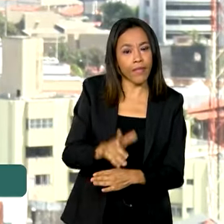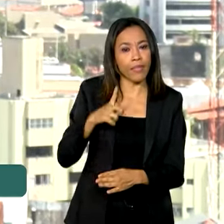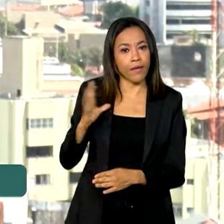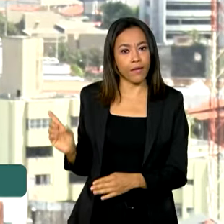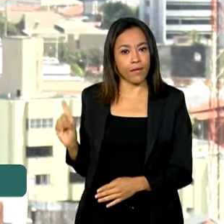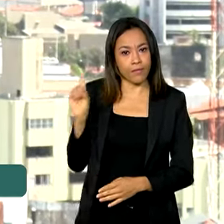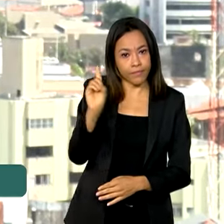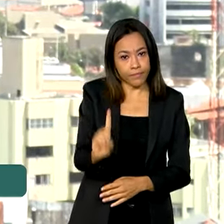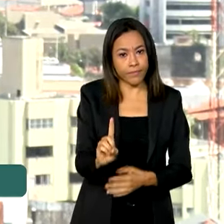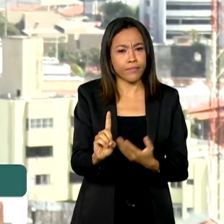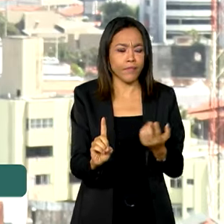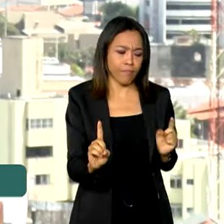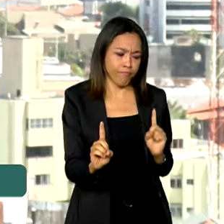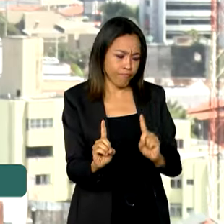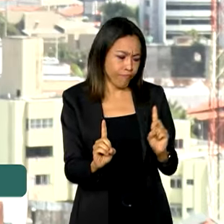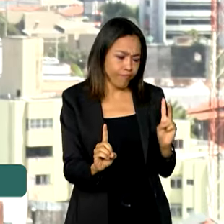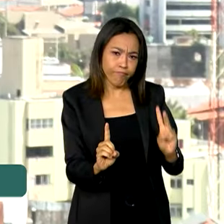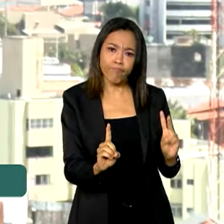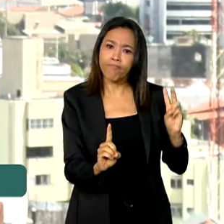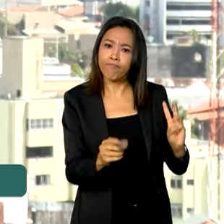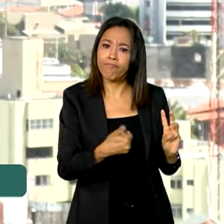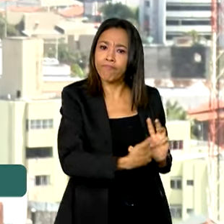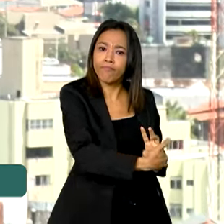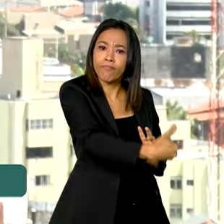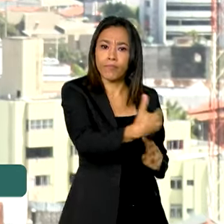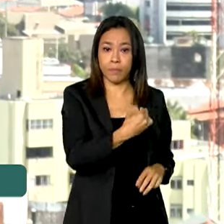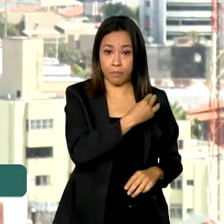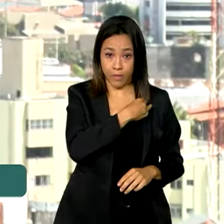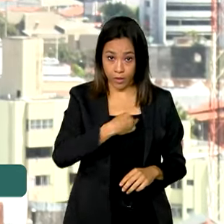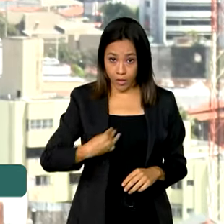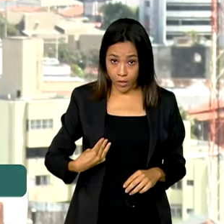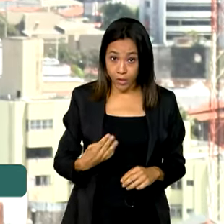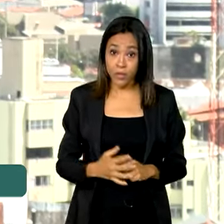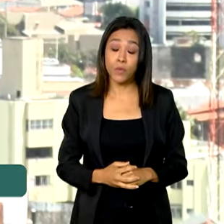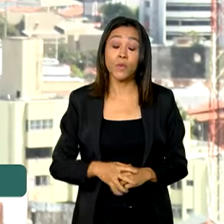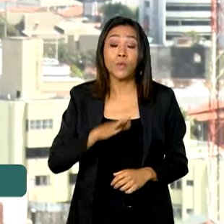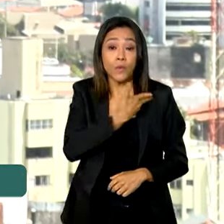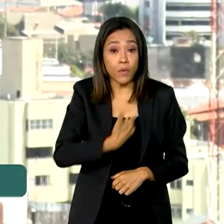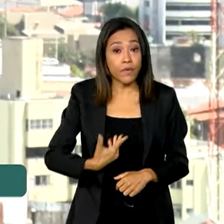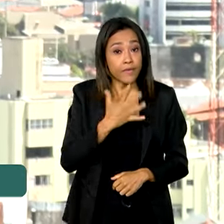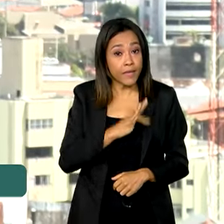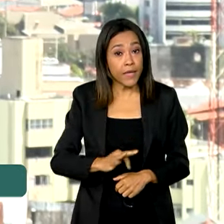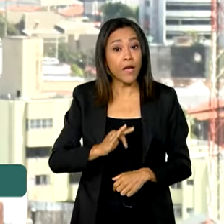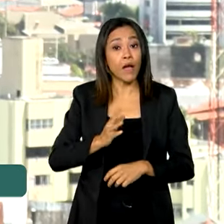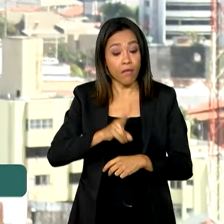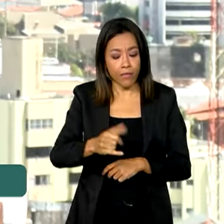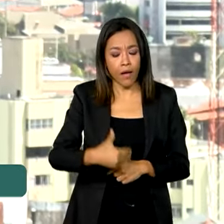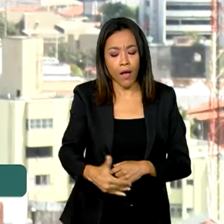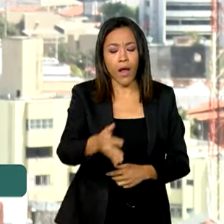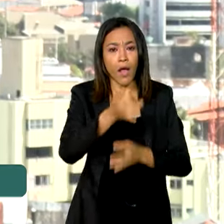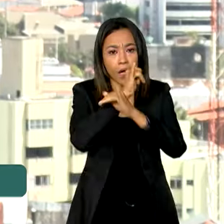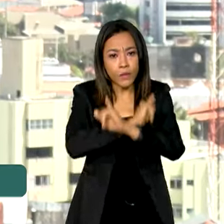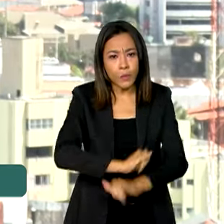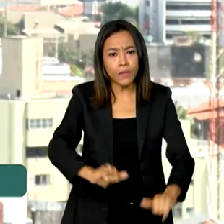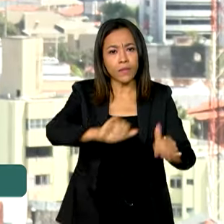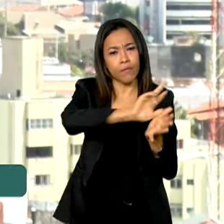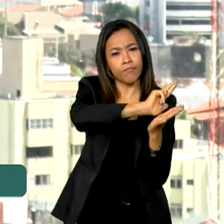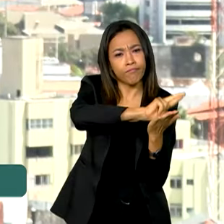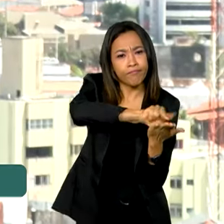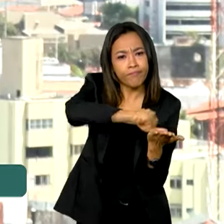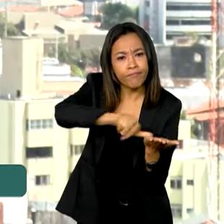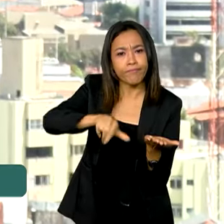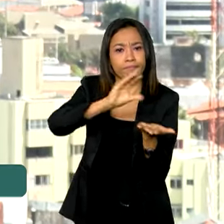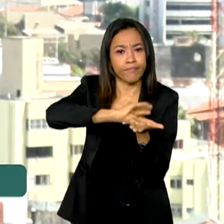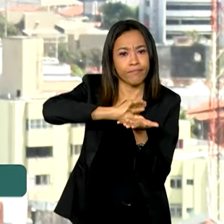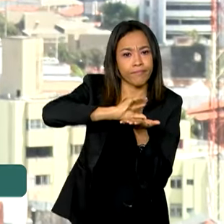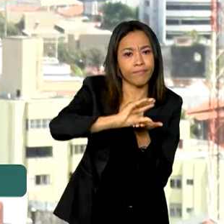acompanhado de vários ministros e o governo federal anuncia uma série de investimentos aqui na capital